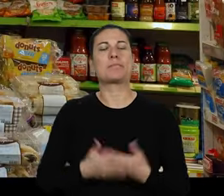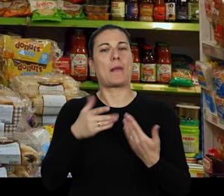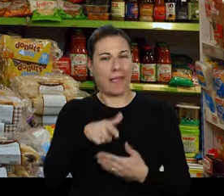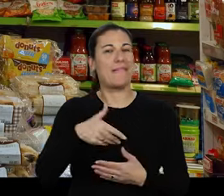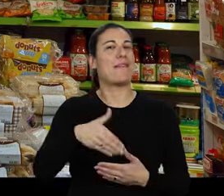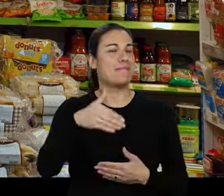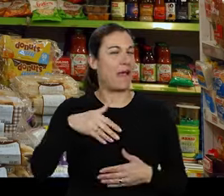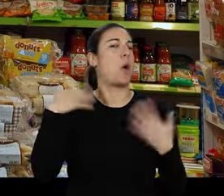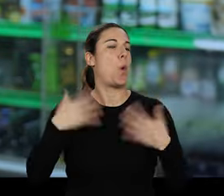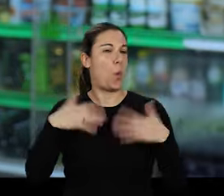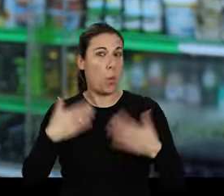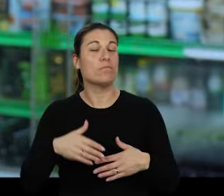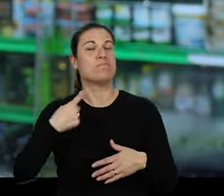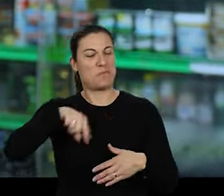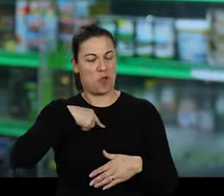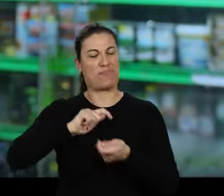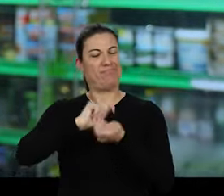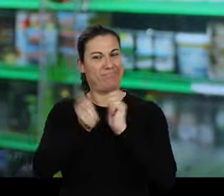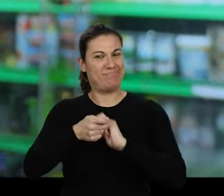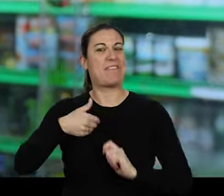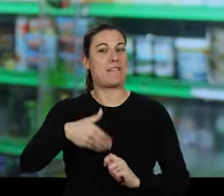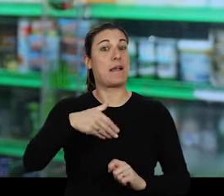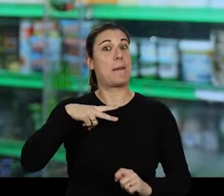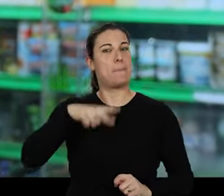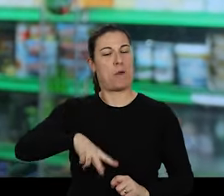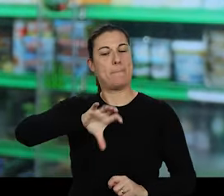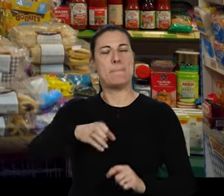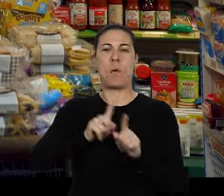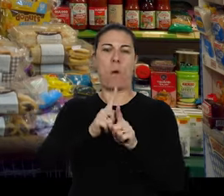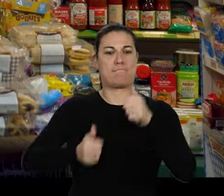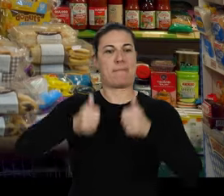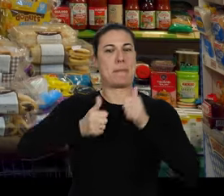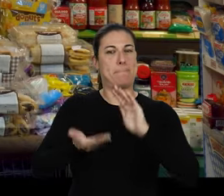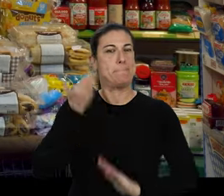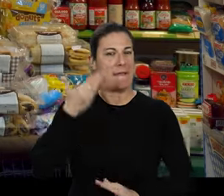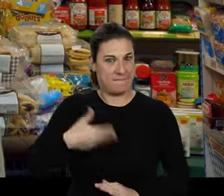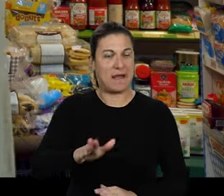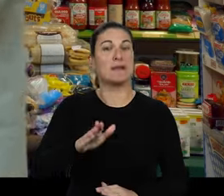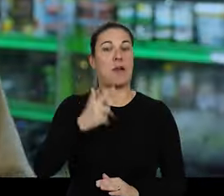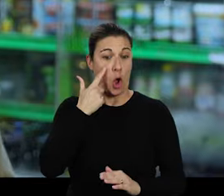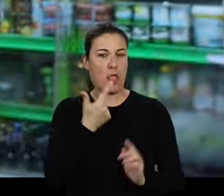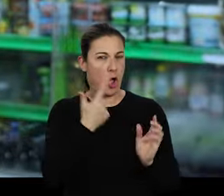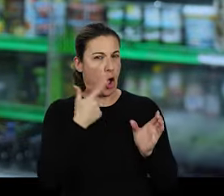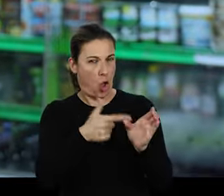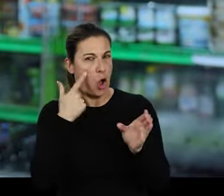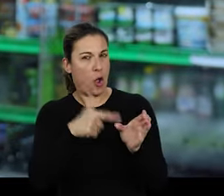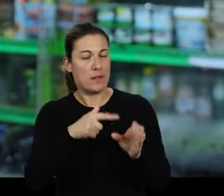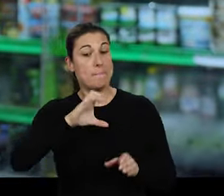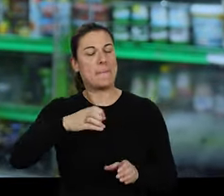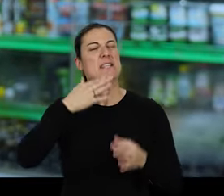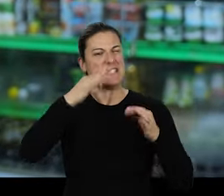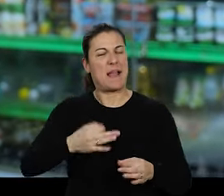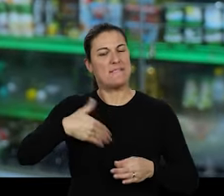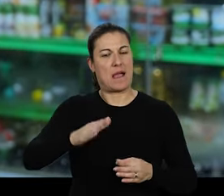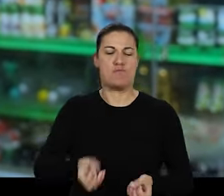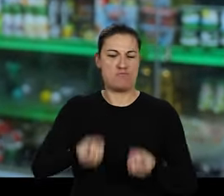Agora é que vai ser top. Finalmente vamos nos tornar um país competitivo. Olha lá. Agora é que vamos ser um país a sério. Finalmente o país